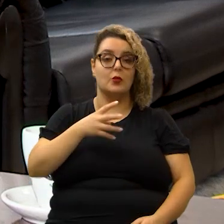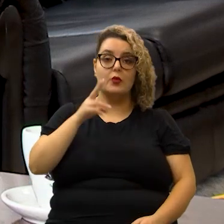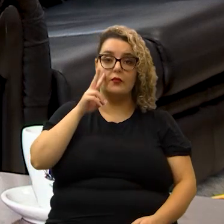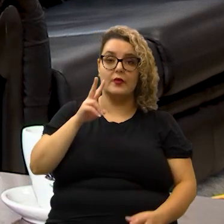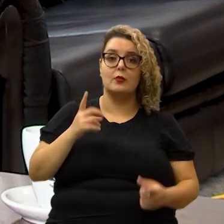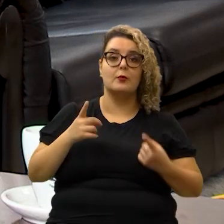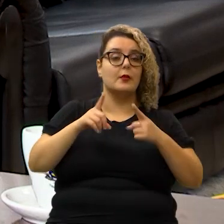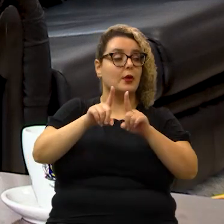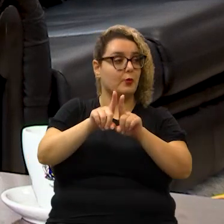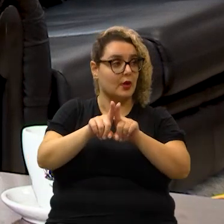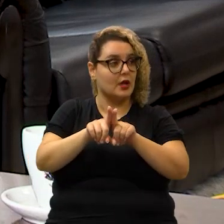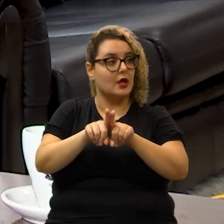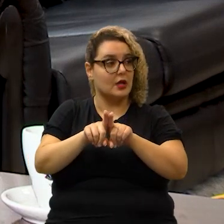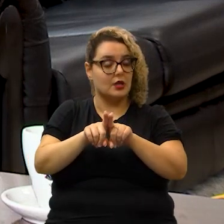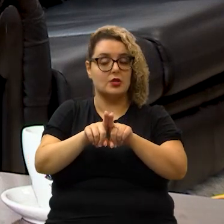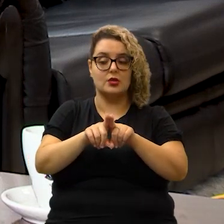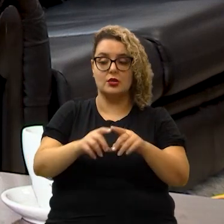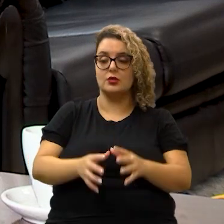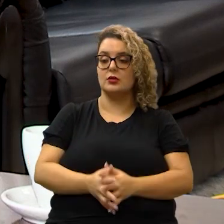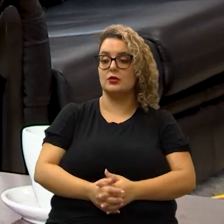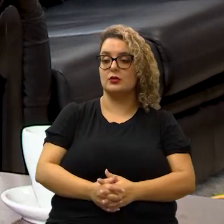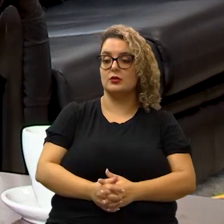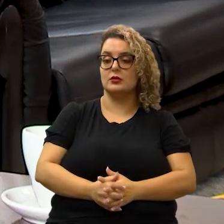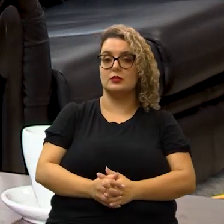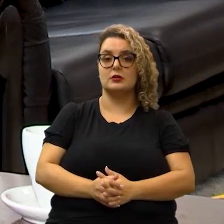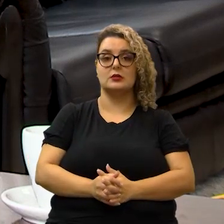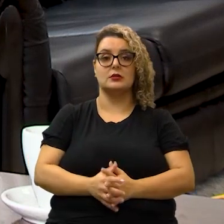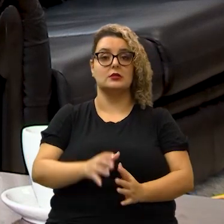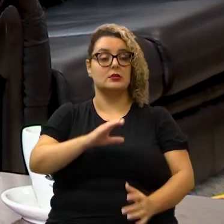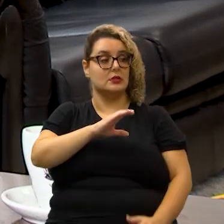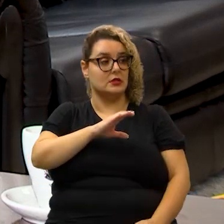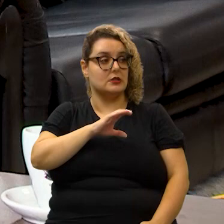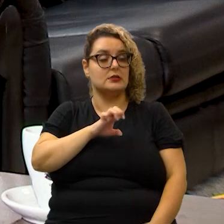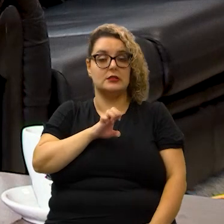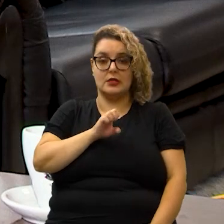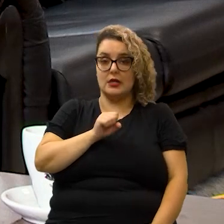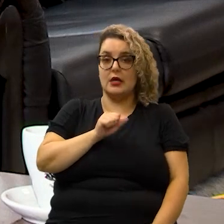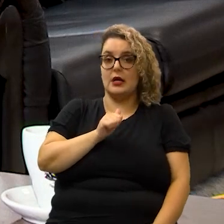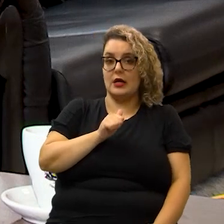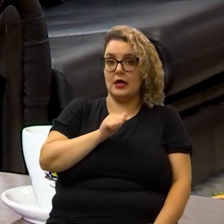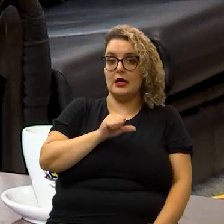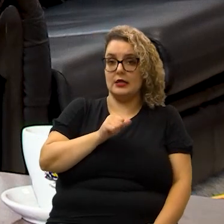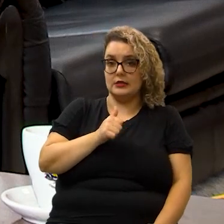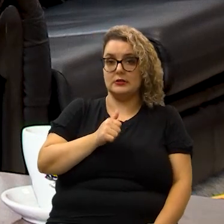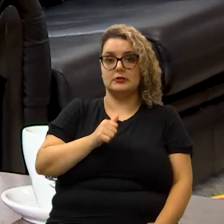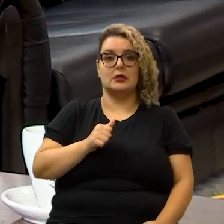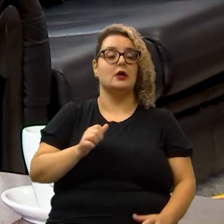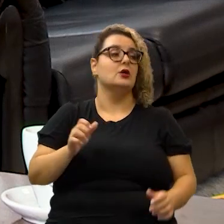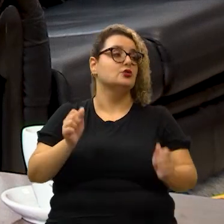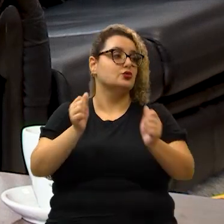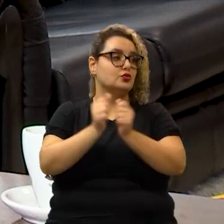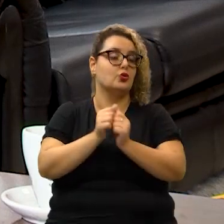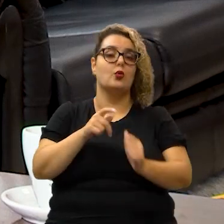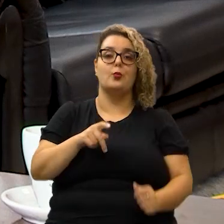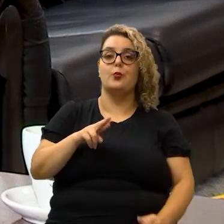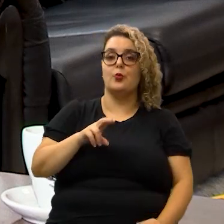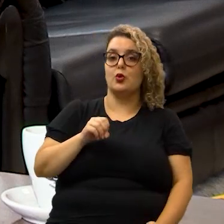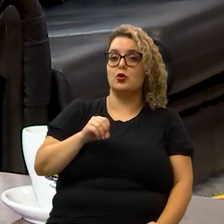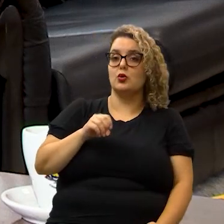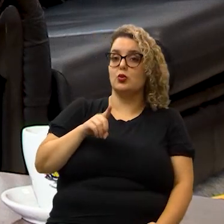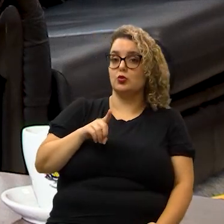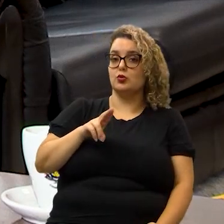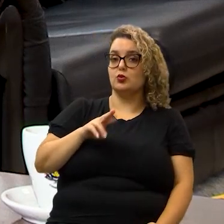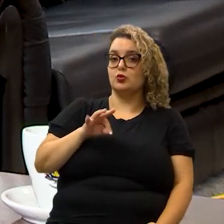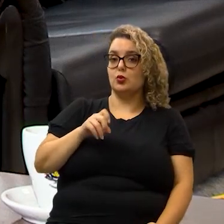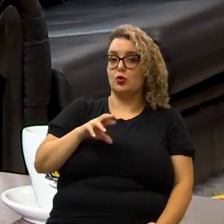parceria da Ceasa com os produtores, né, a Associação de Permissionários